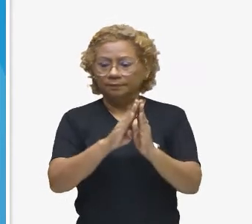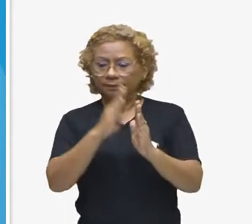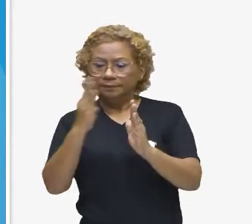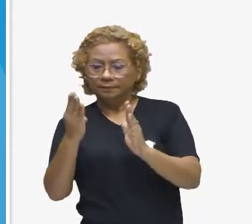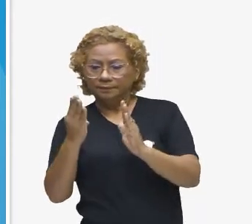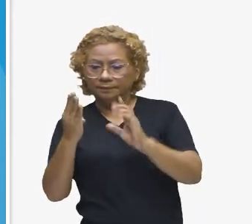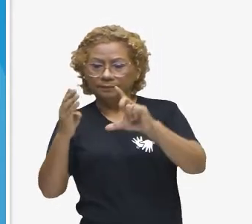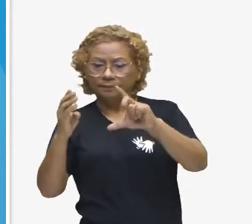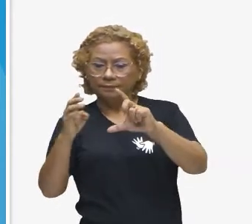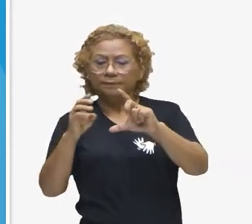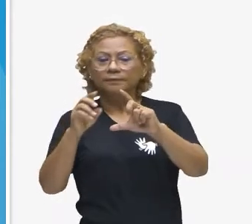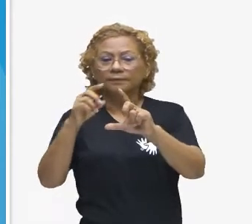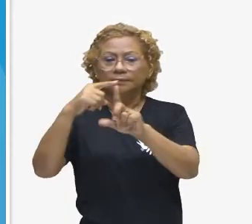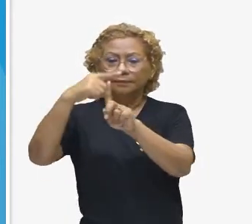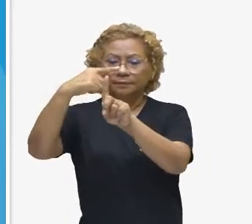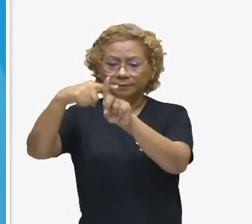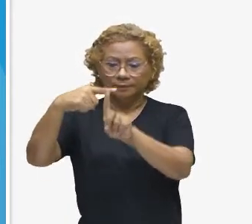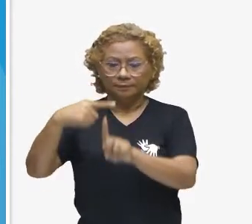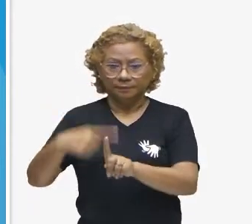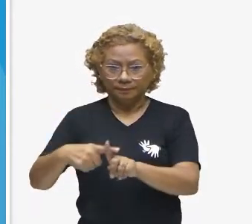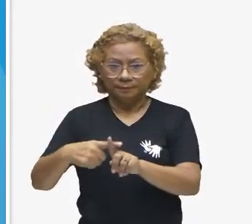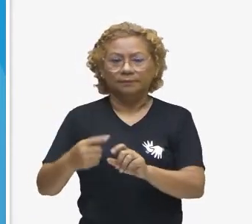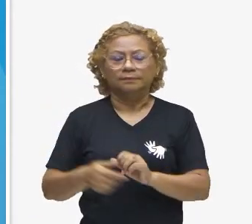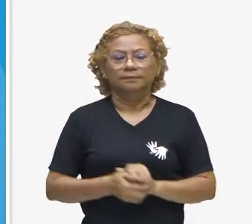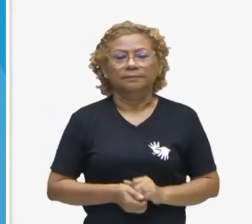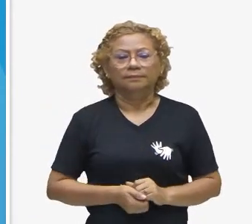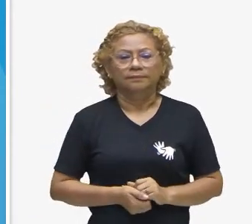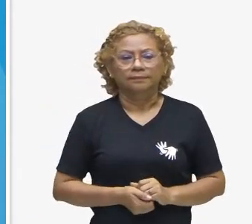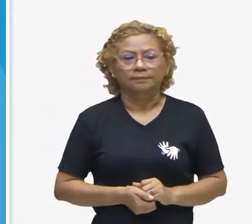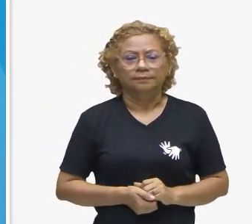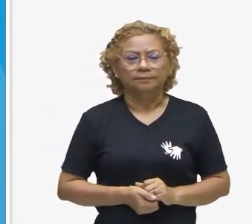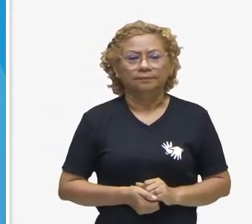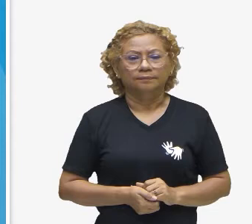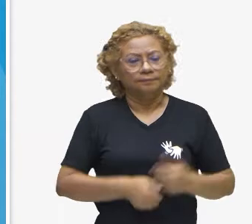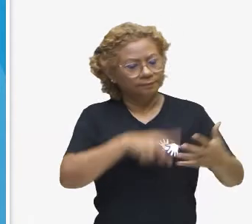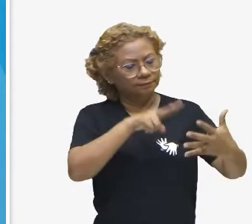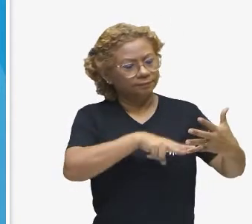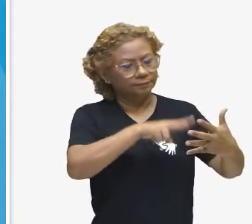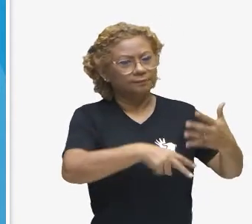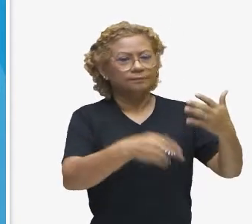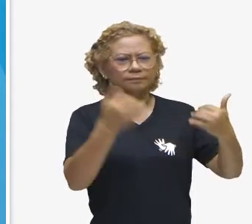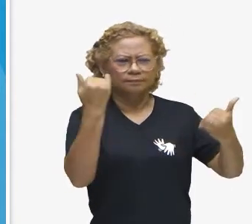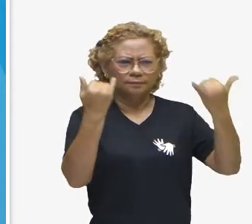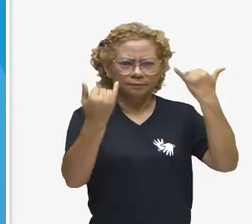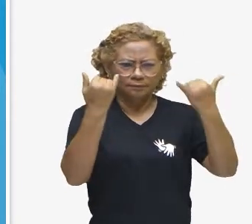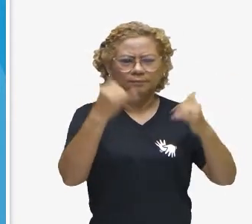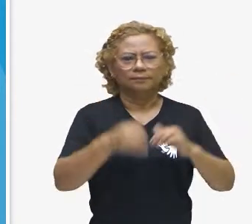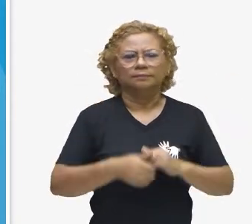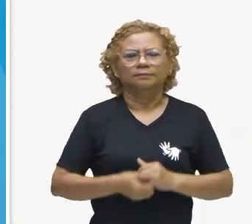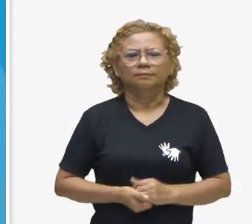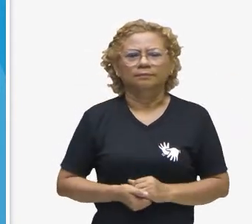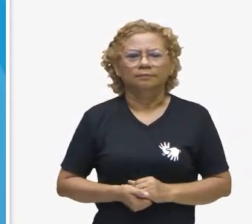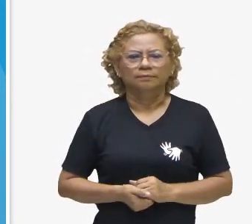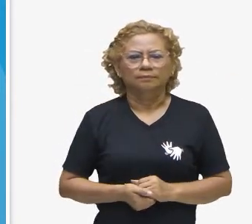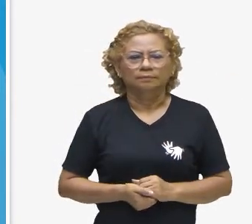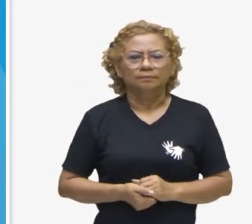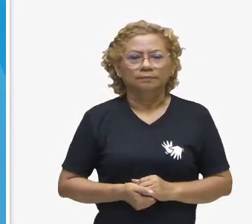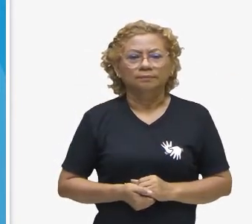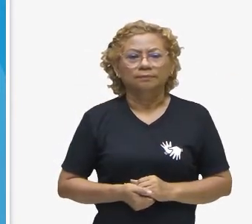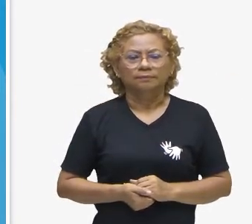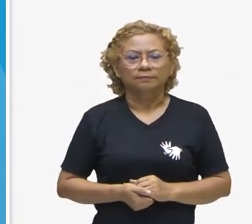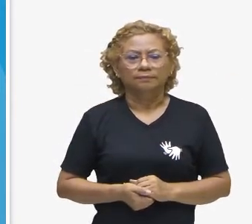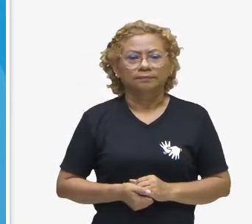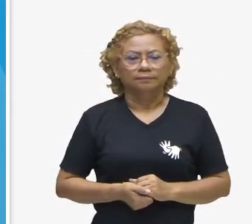reais por f de x igual a cosseno de x. A função